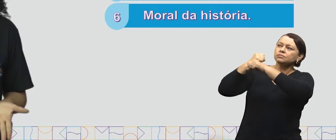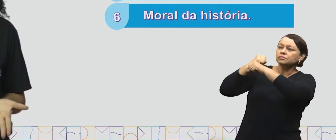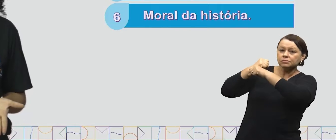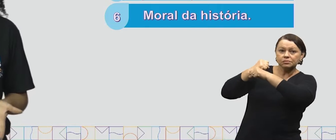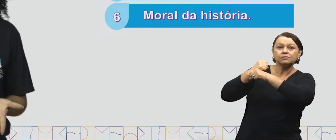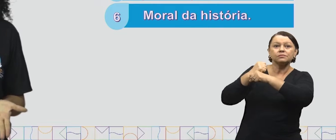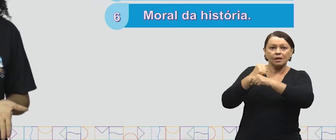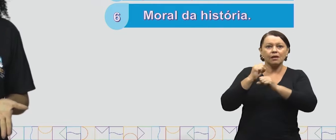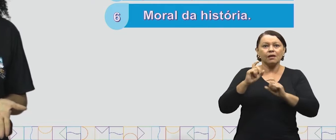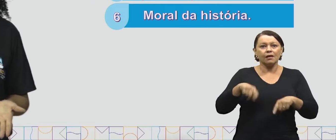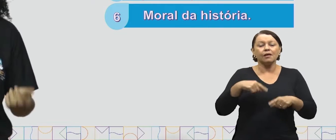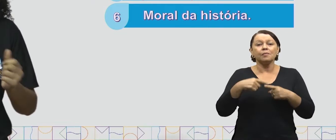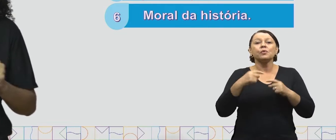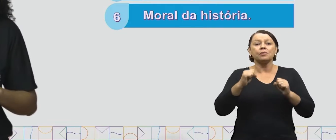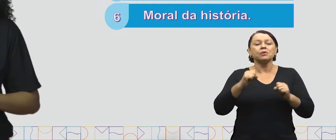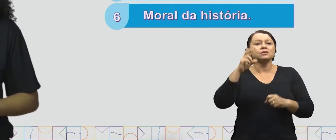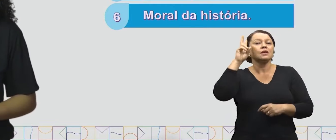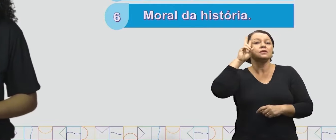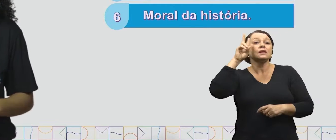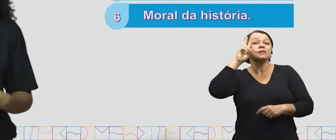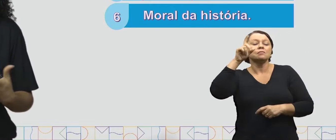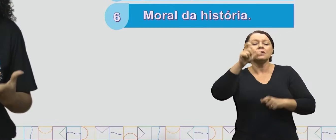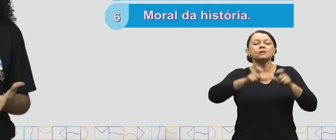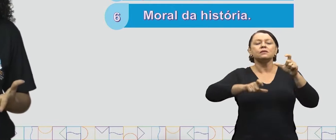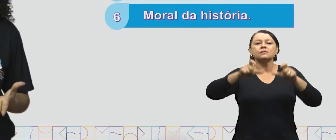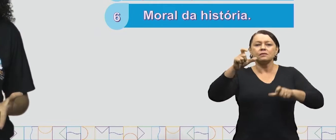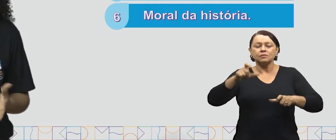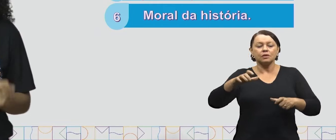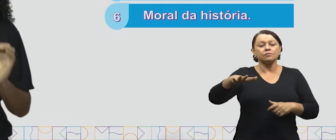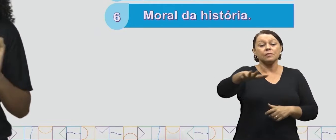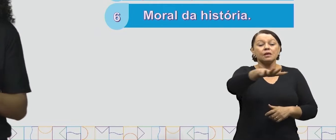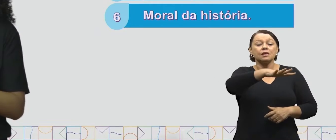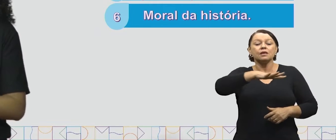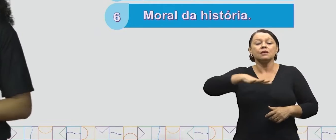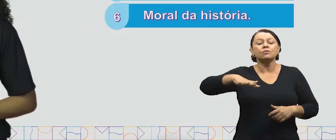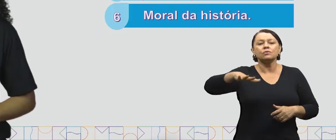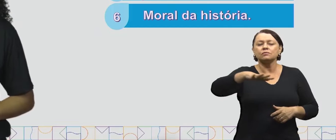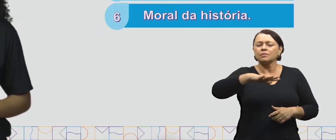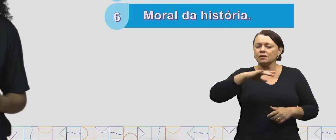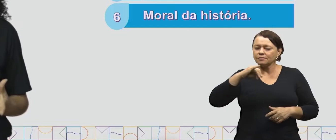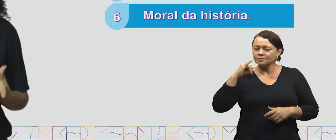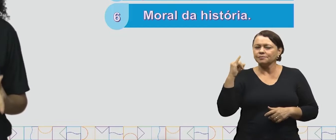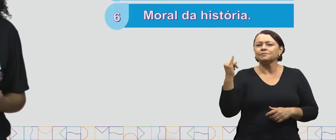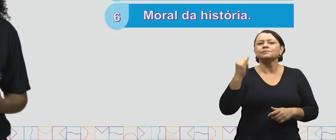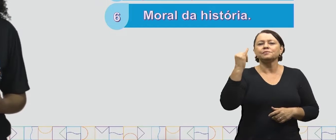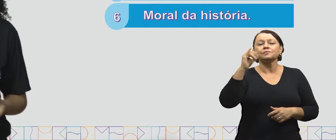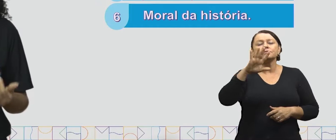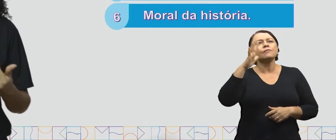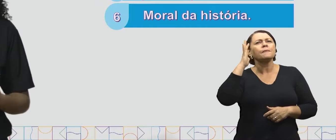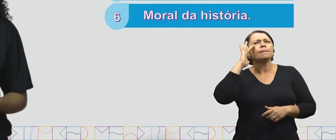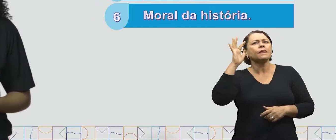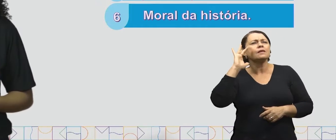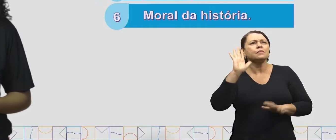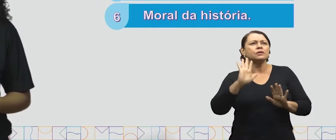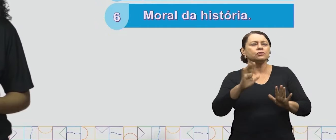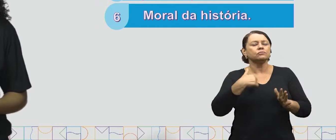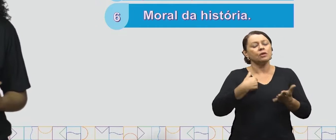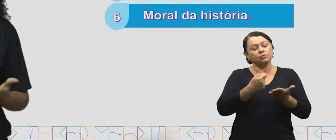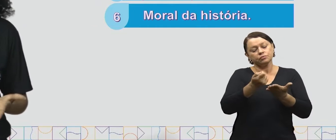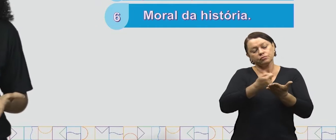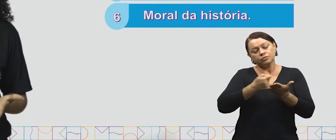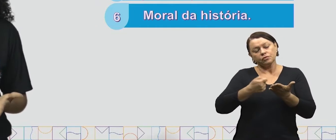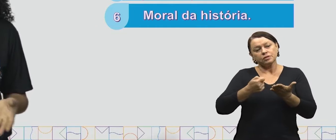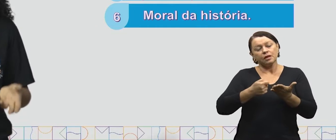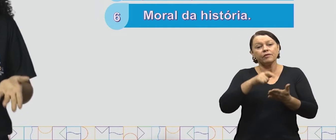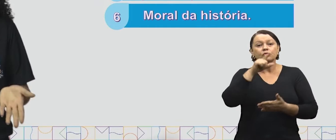as lembranças dos personagens. O espaço, o cenário da história é essencial. Imagine só, eu escrevendo sobre